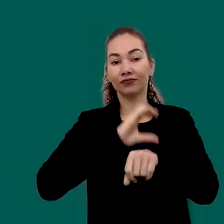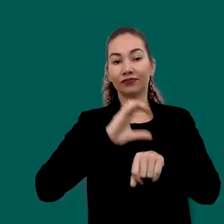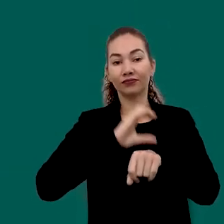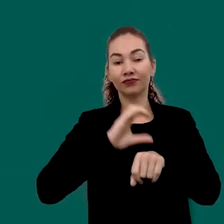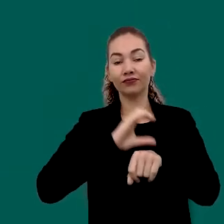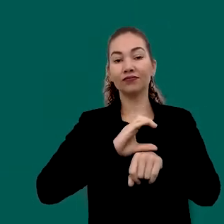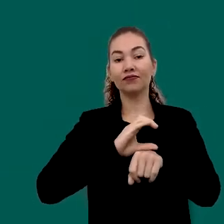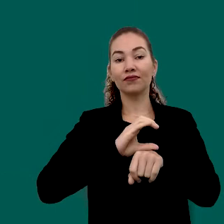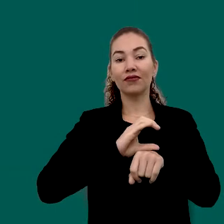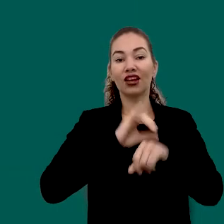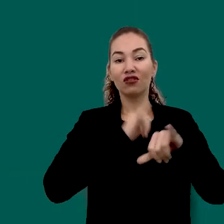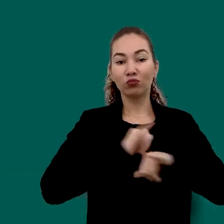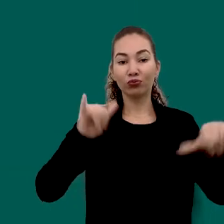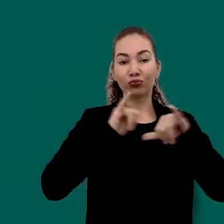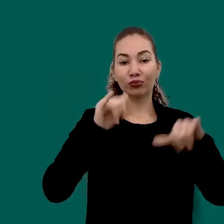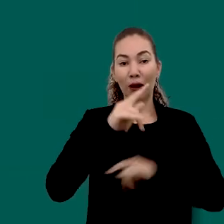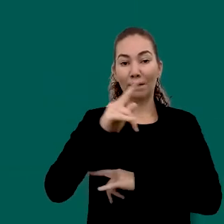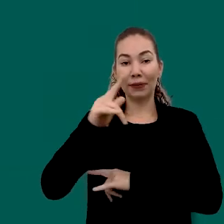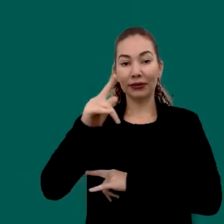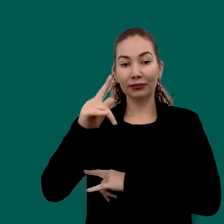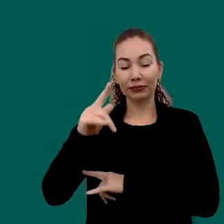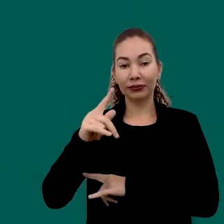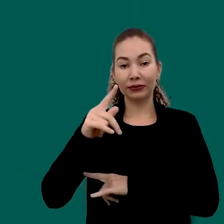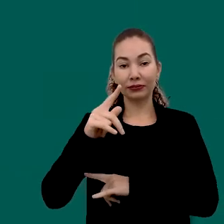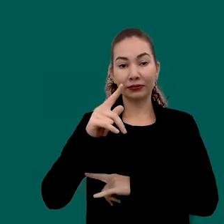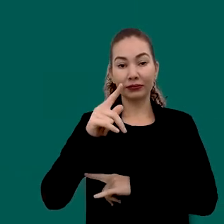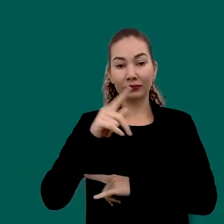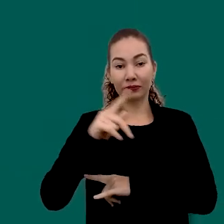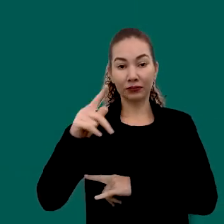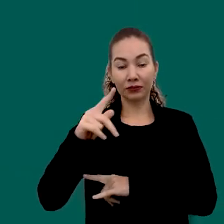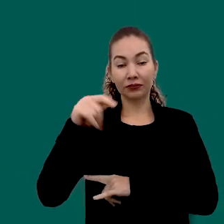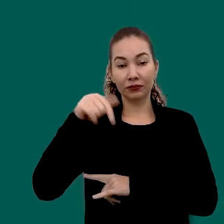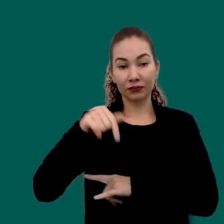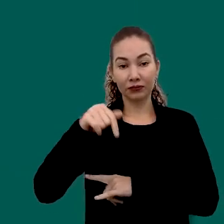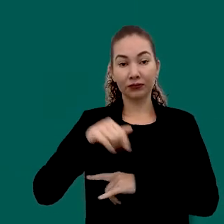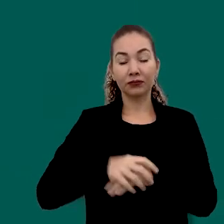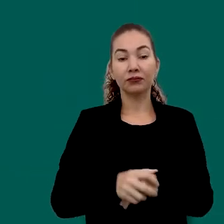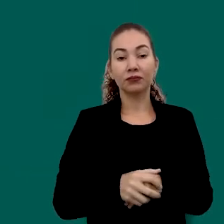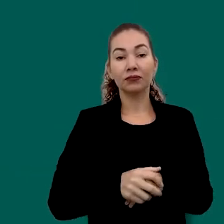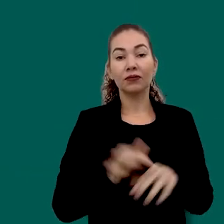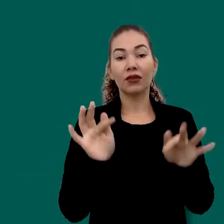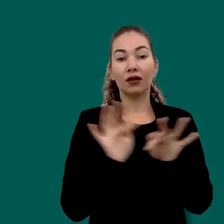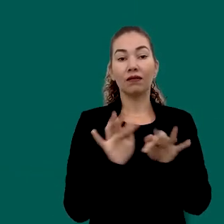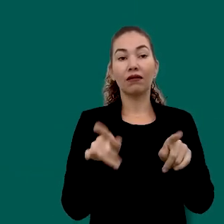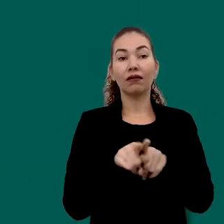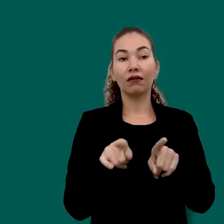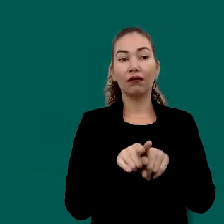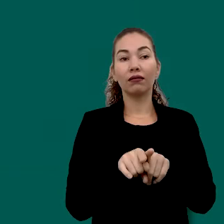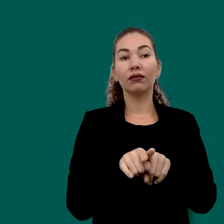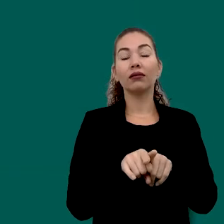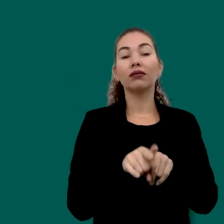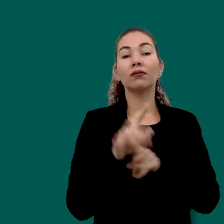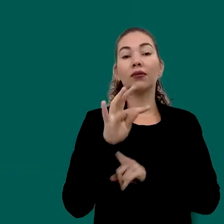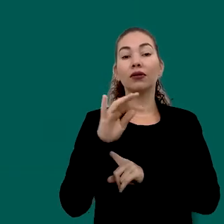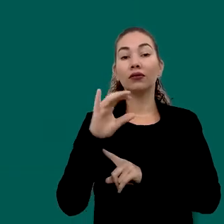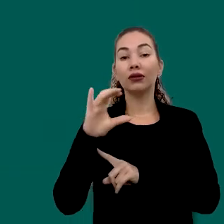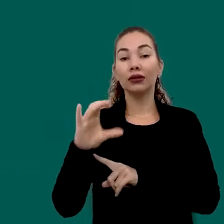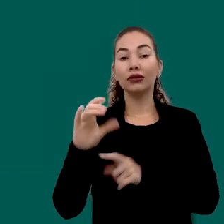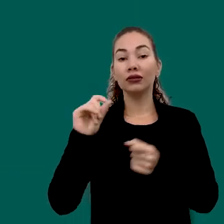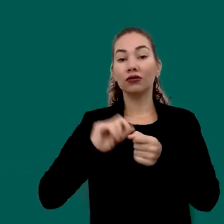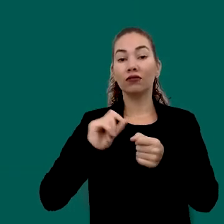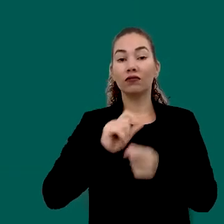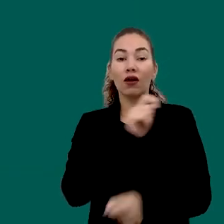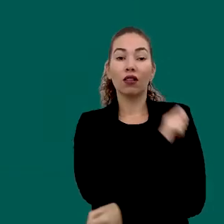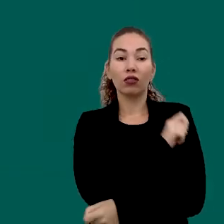Publicidade e Propaganda da instituição, e também é um instrumento de coleta de dados do trabalho de conclusão de curso do aluno